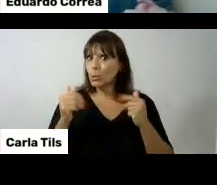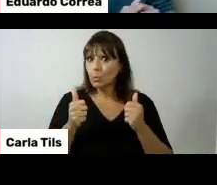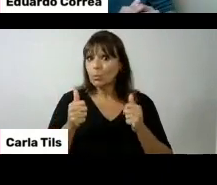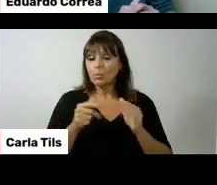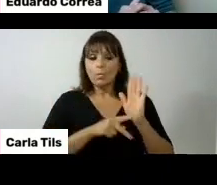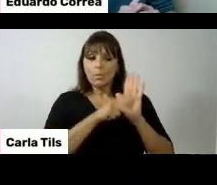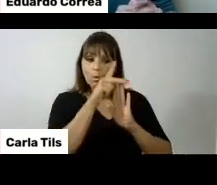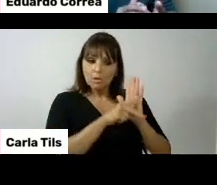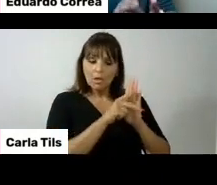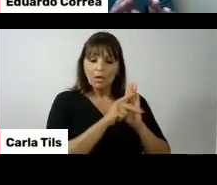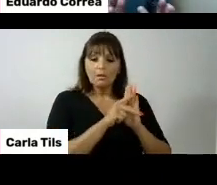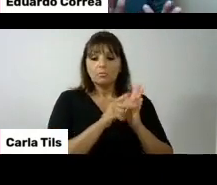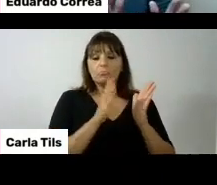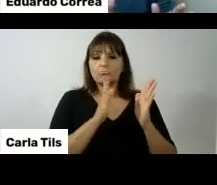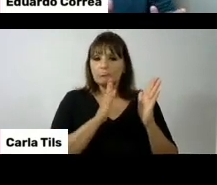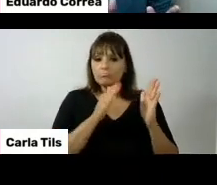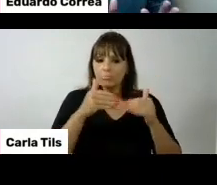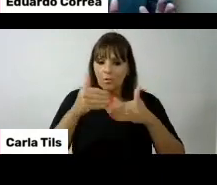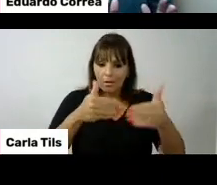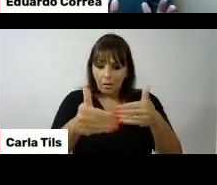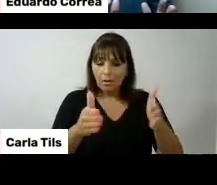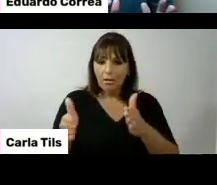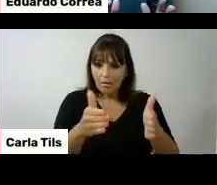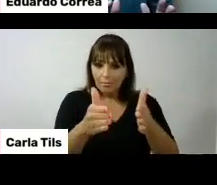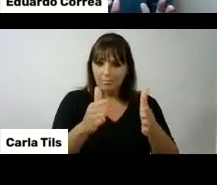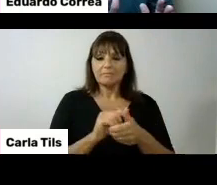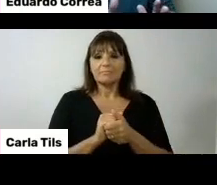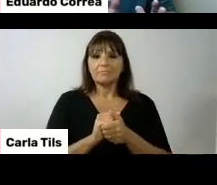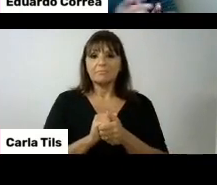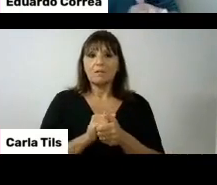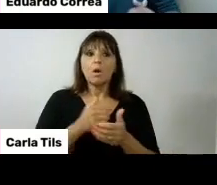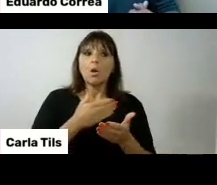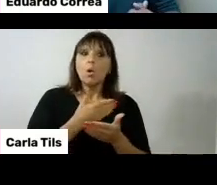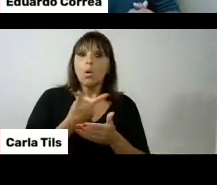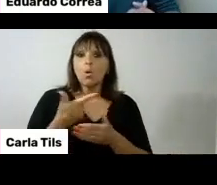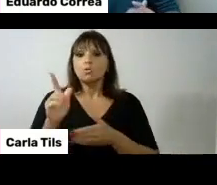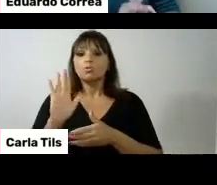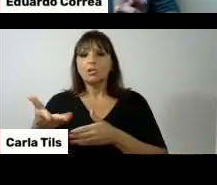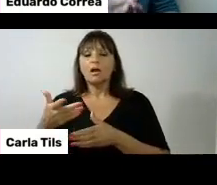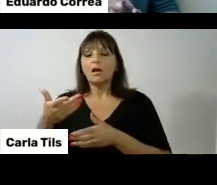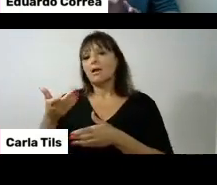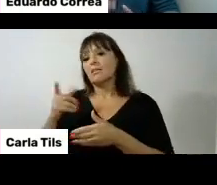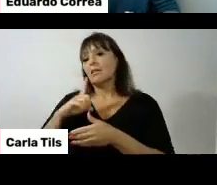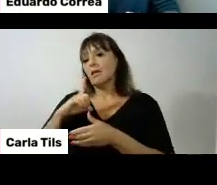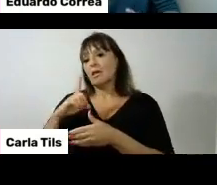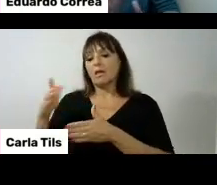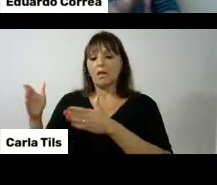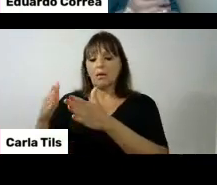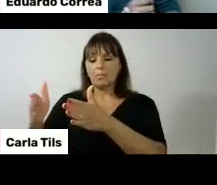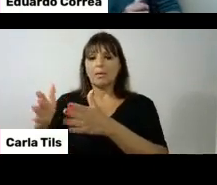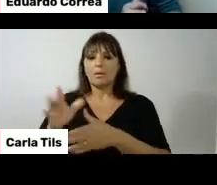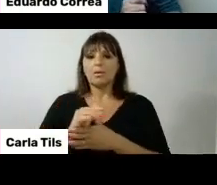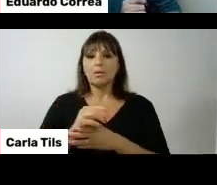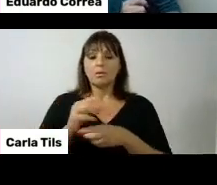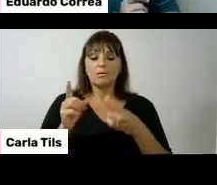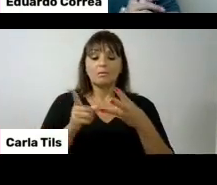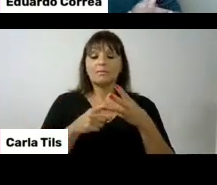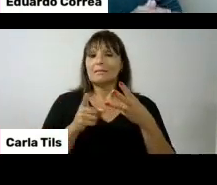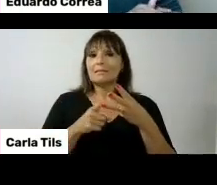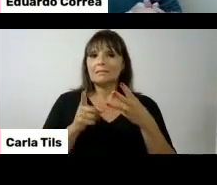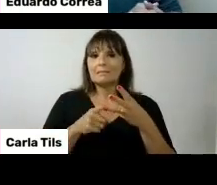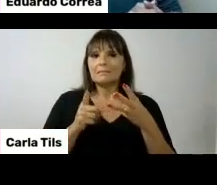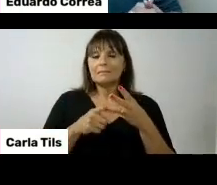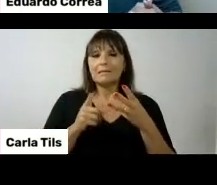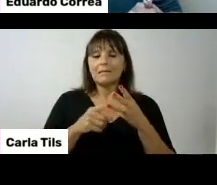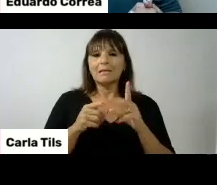início e o fim. O segundo é aquele que já percorreu. E aí o terceiro, aquele que está tateando o caminho pela primeira